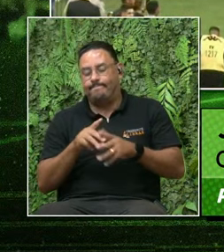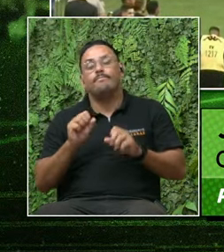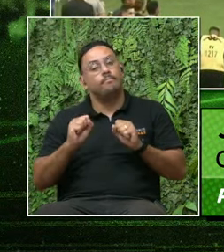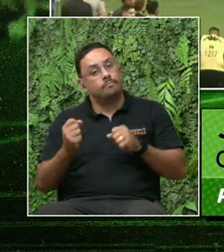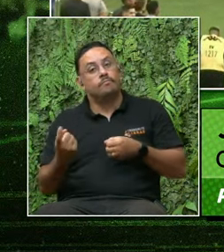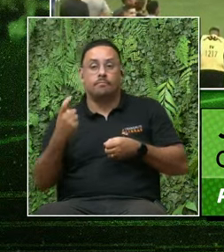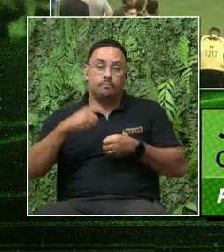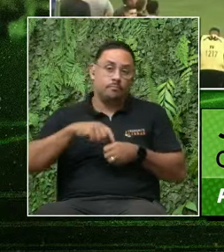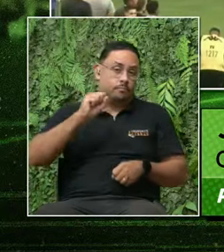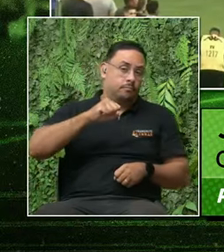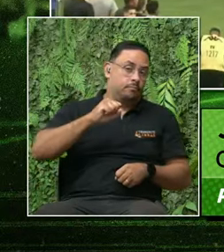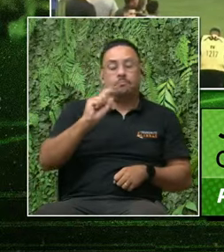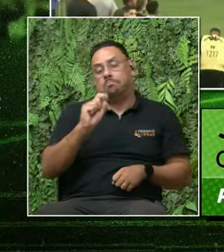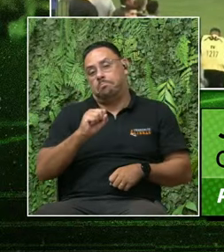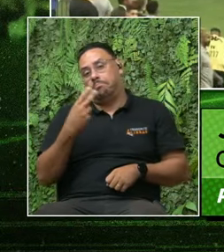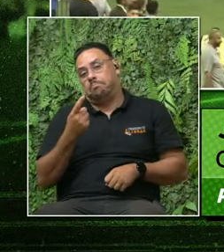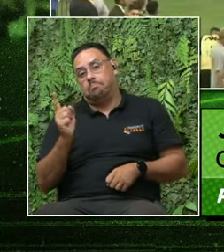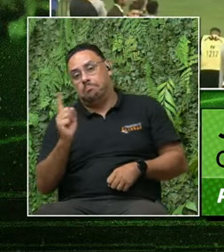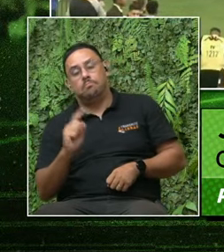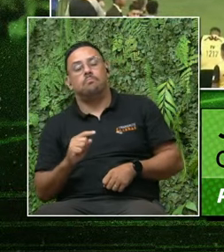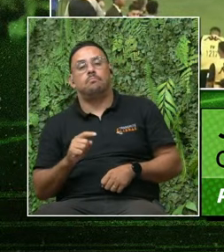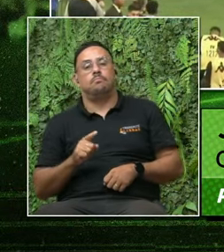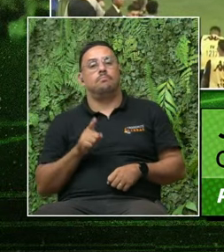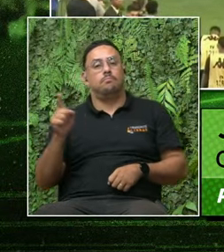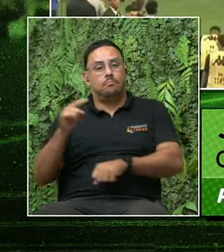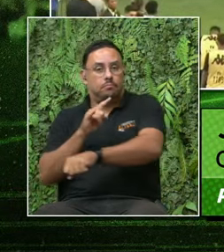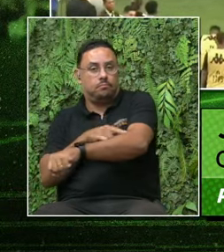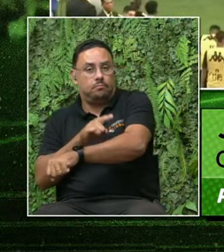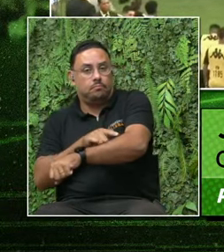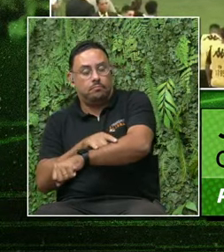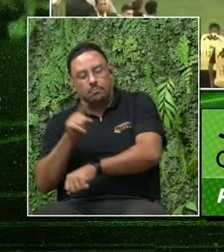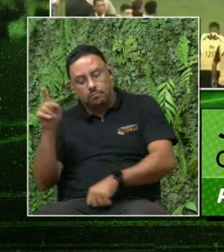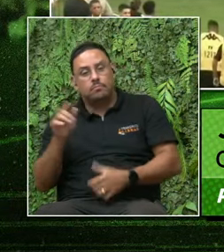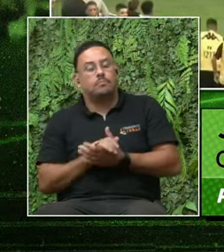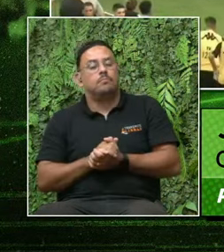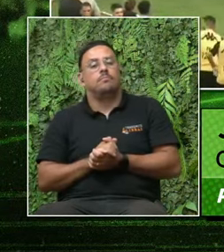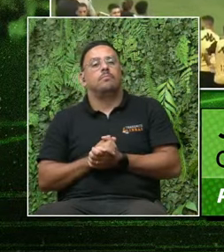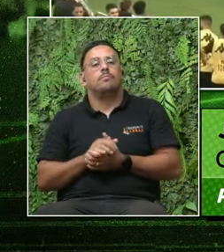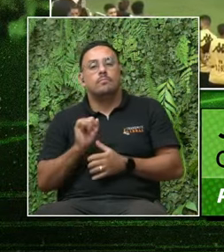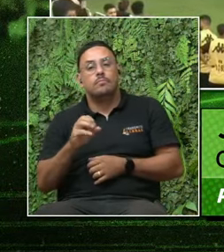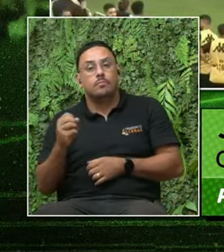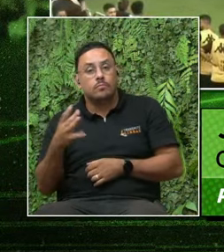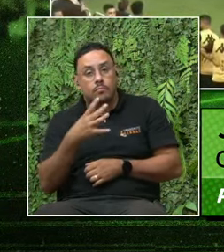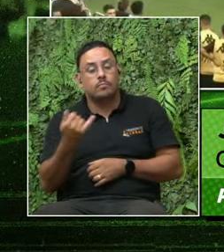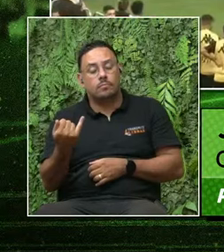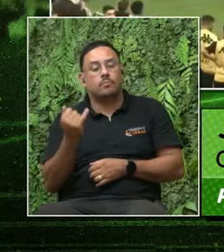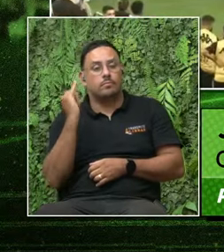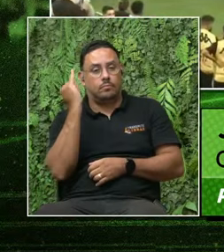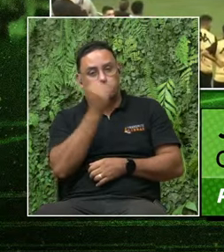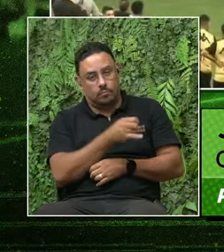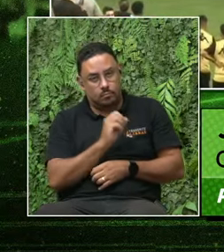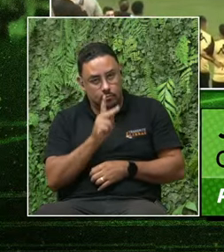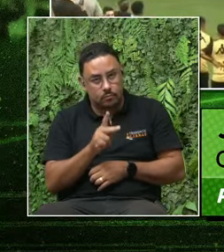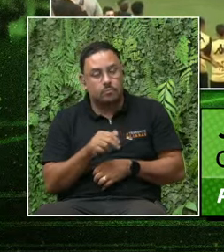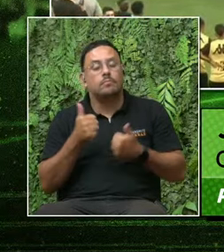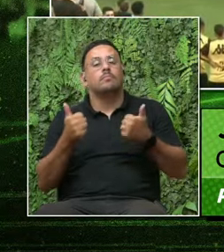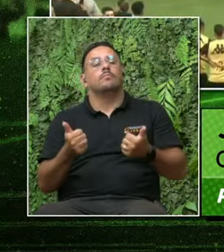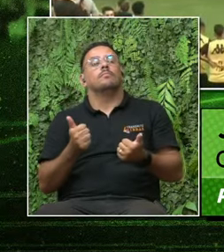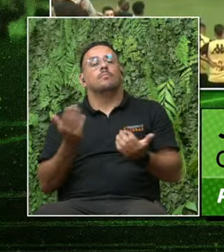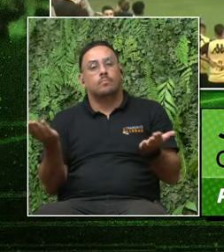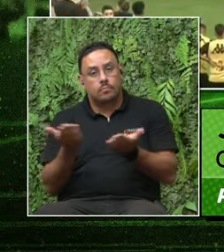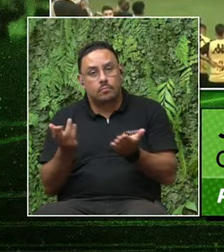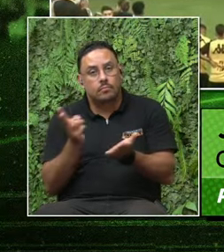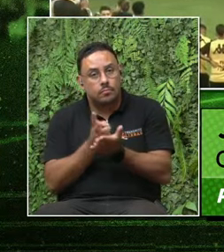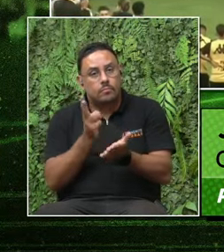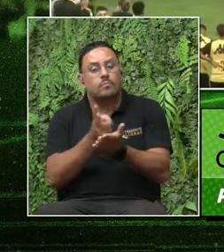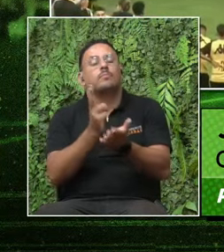vão voltar viu seu Bob tá bom turma foi toda pro vestiário e lá tá trancada Legal qualquer novidade eu chamo o senhor sim senhor sim senhor enquanto isso